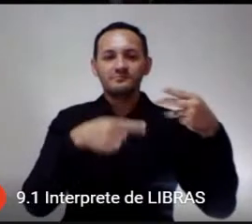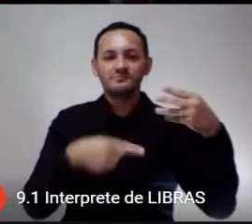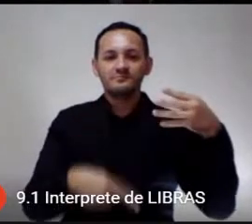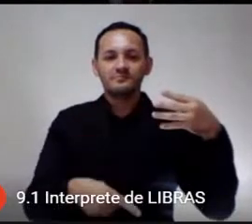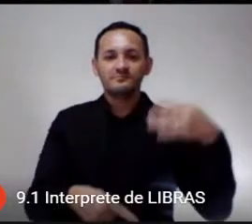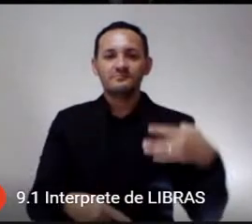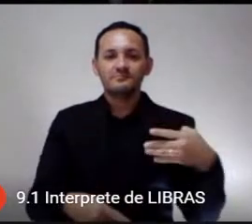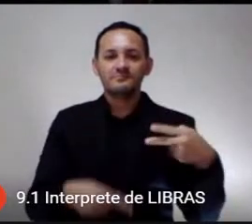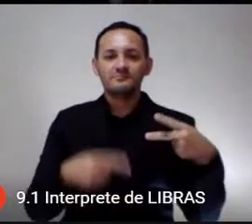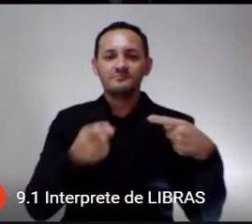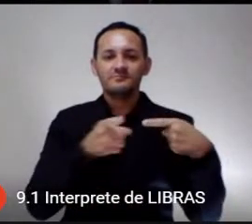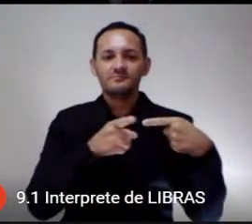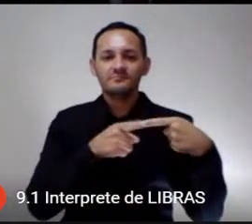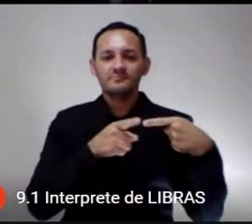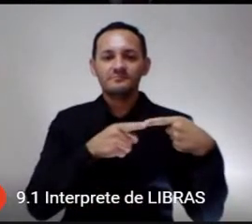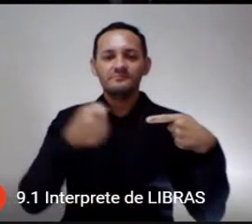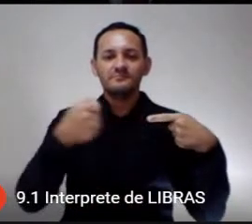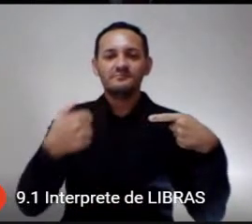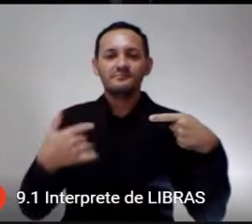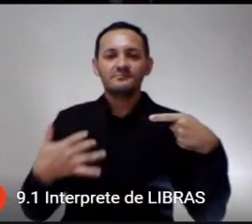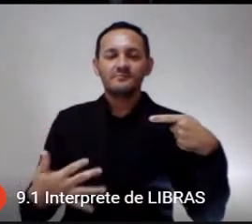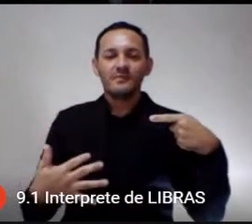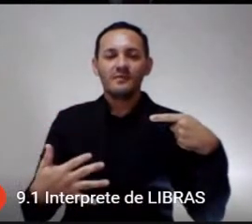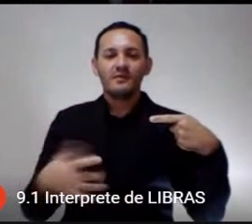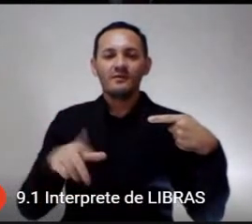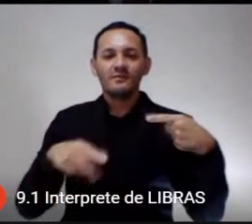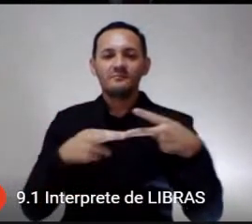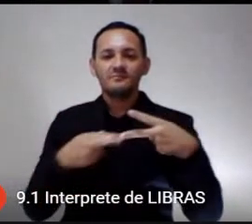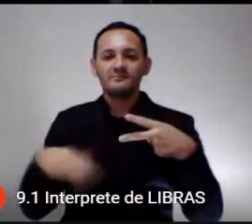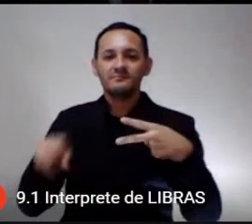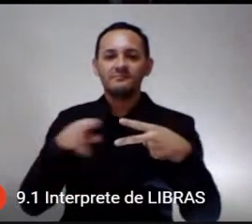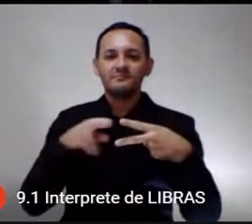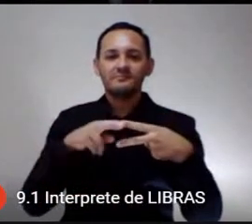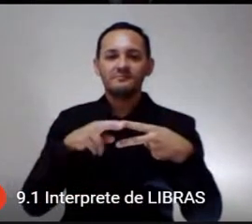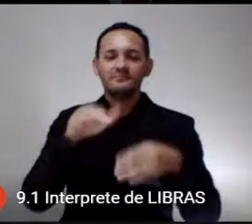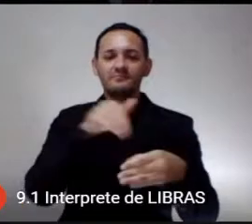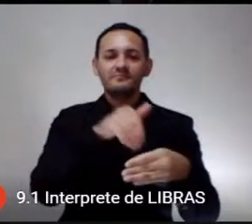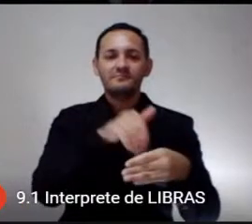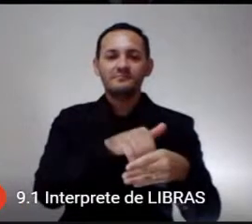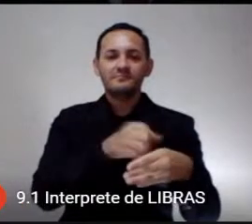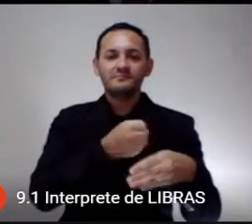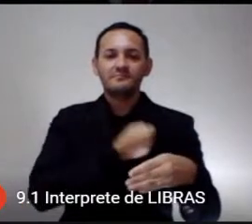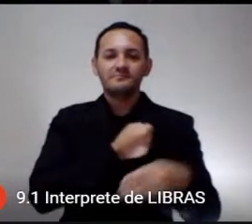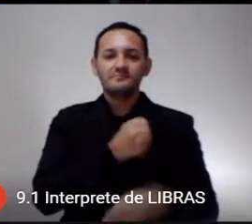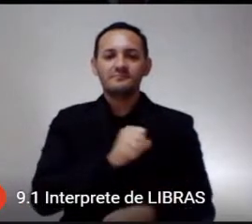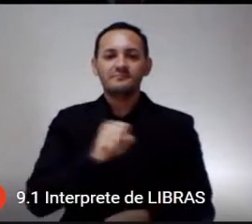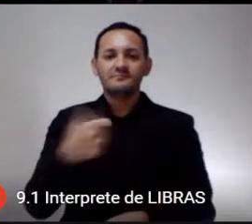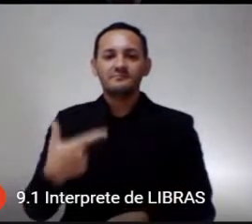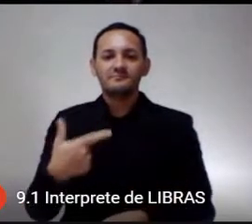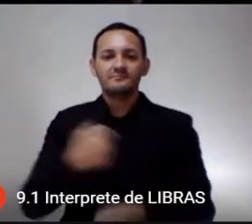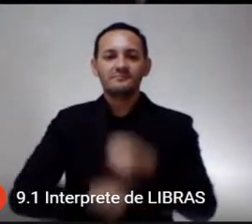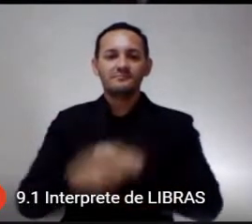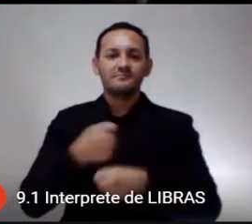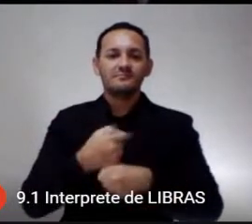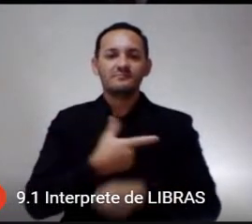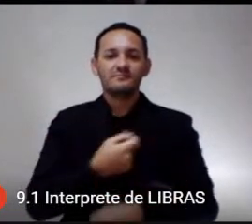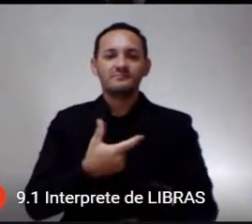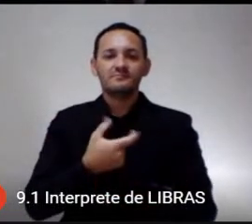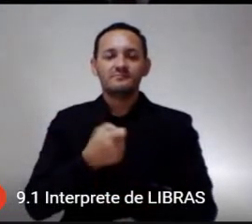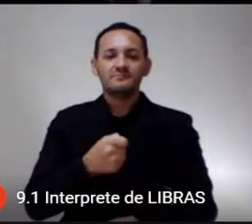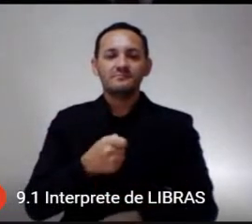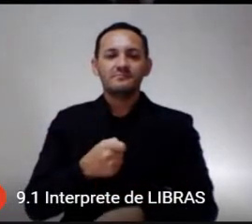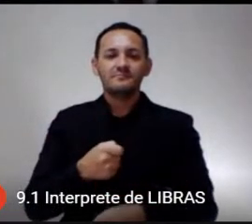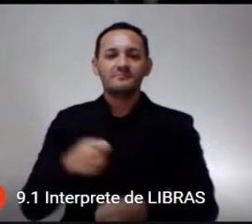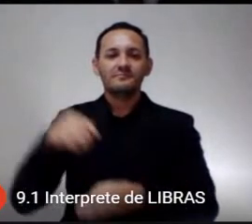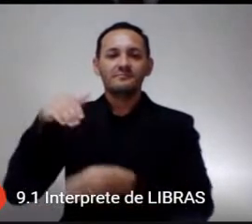O item de número 1 é o recurso eleitoral número 82, dígito 53/2020, alistamento eleitoral